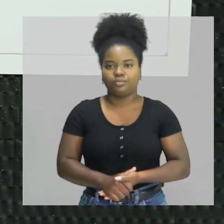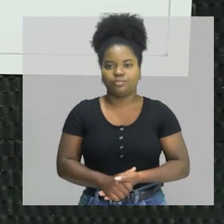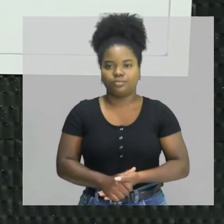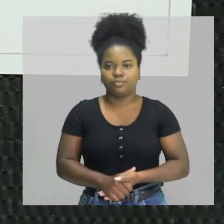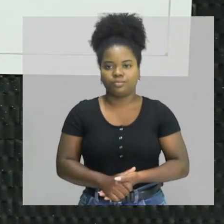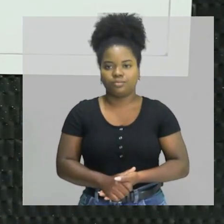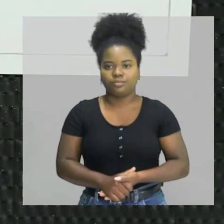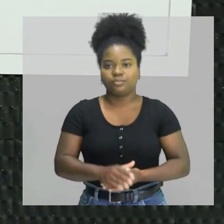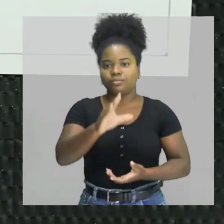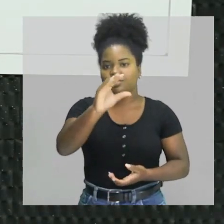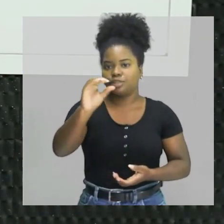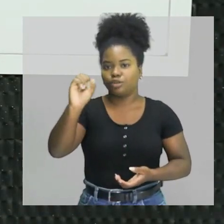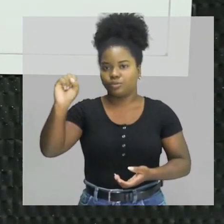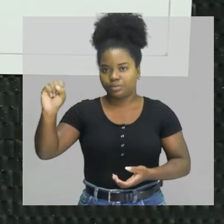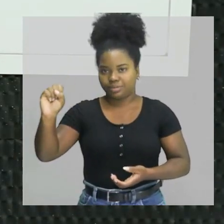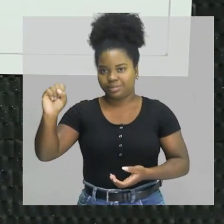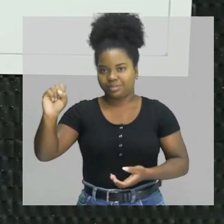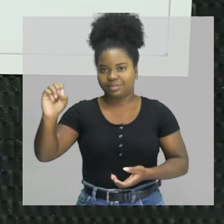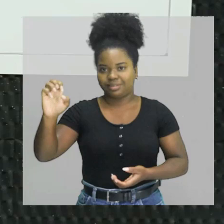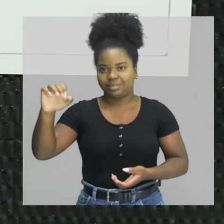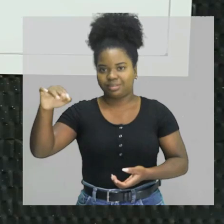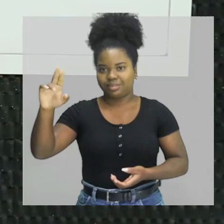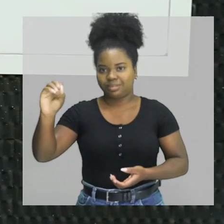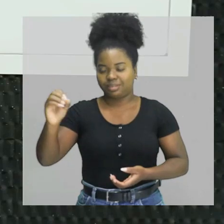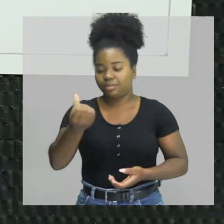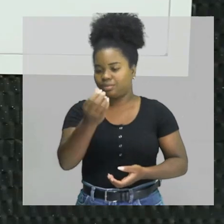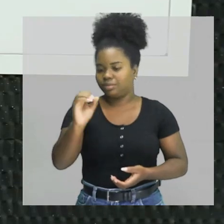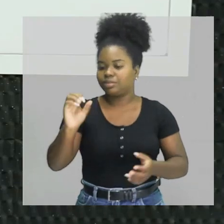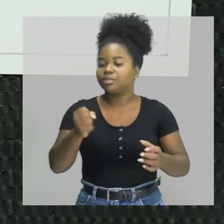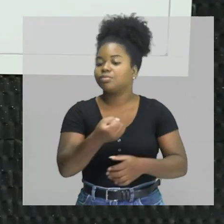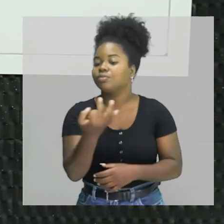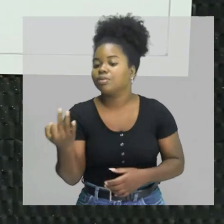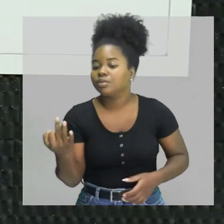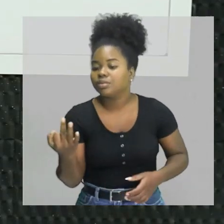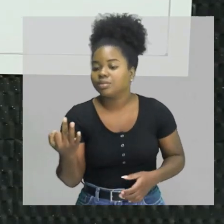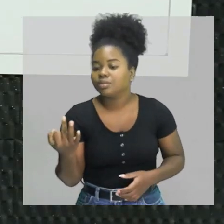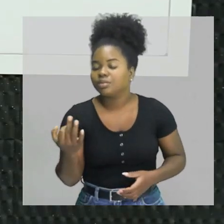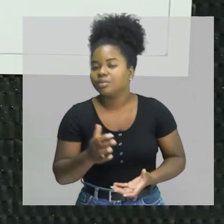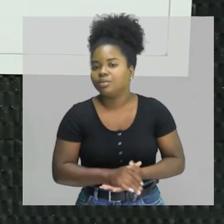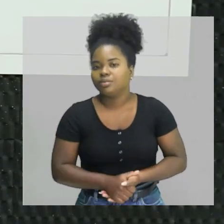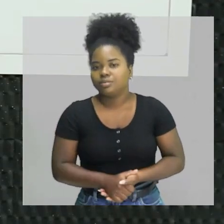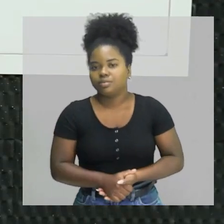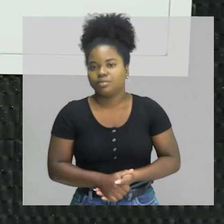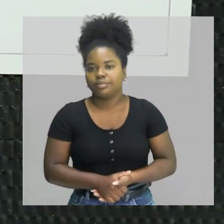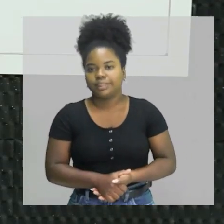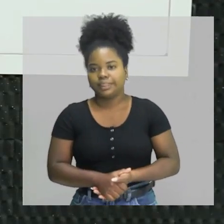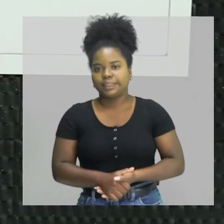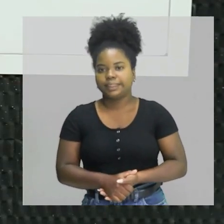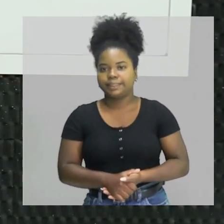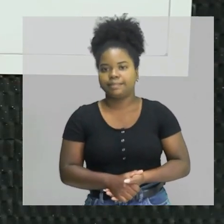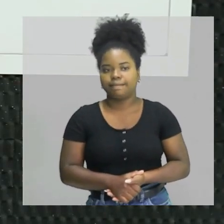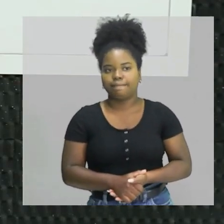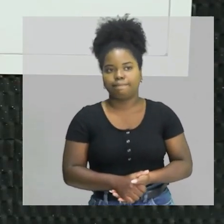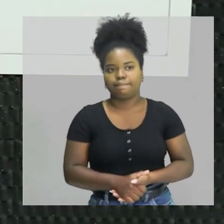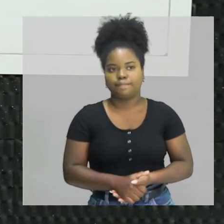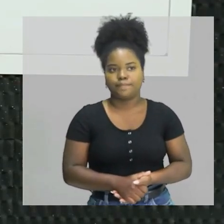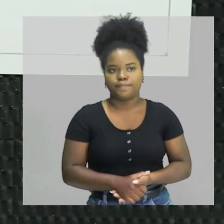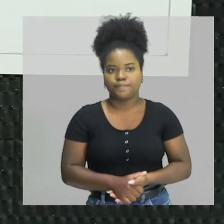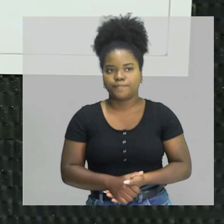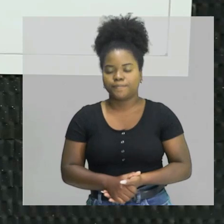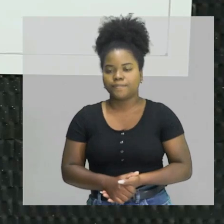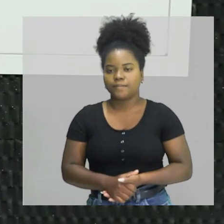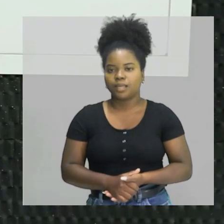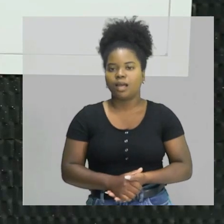o cosseno. Então, cosseno de 60, turminha, cosseno de 60 é igual o cateto adjacente,